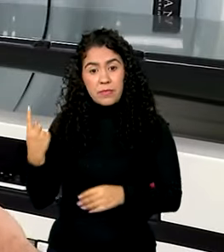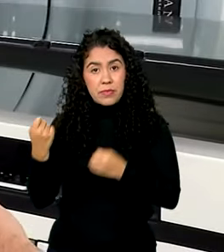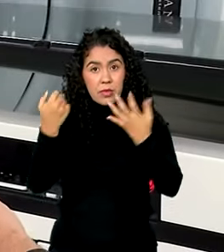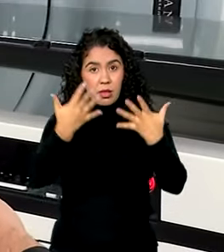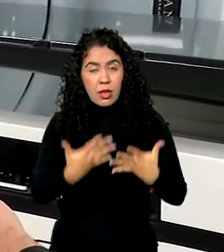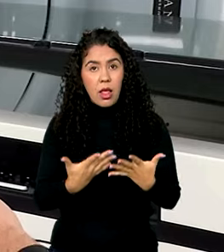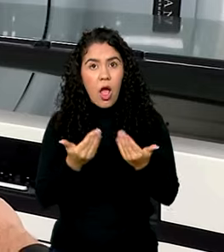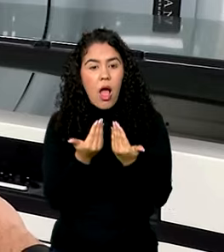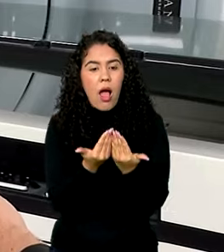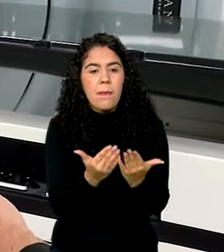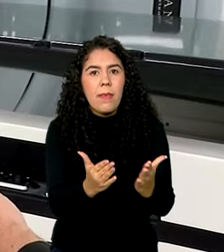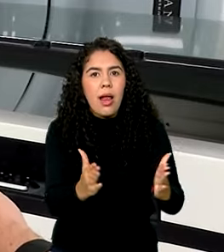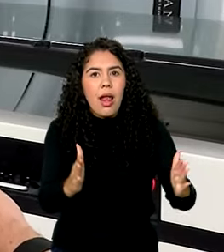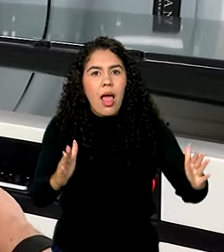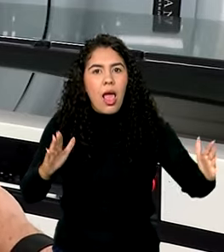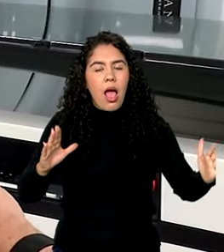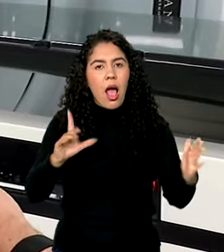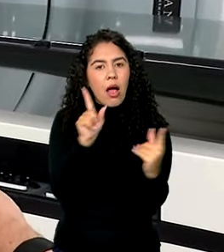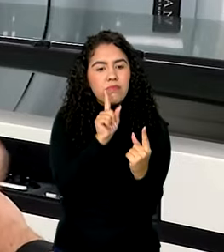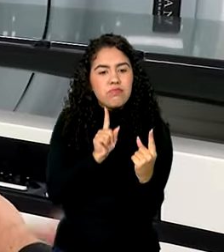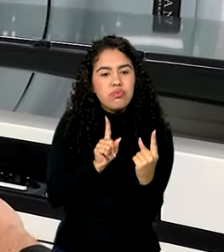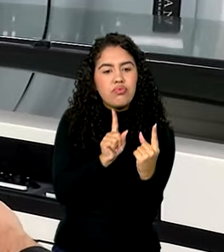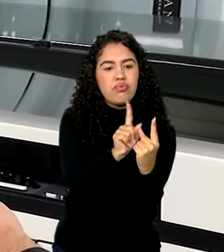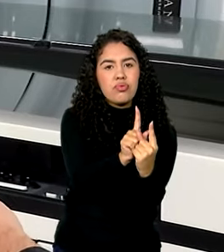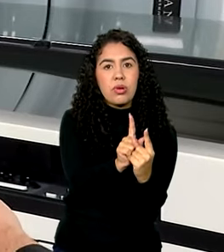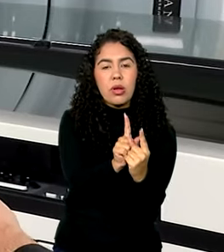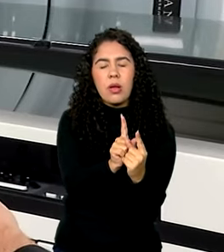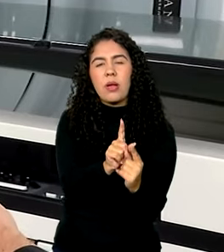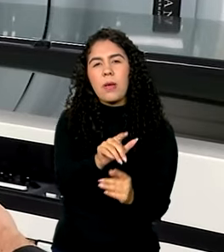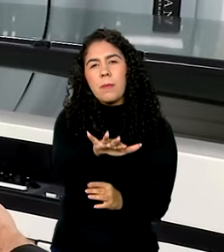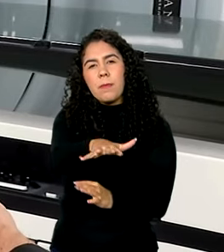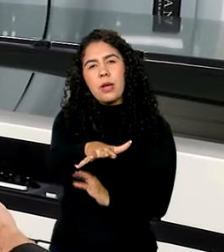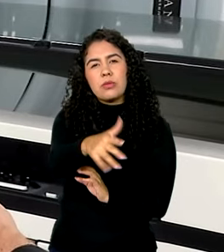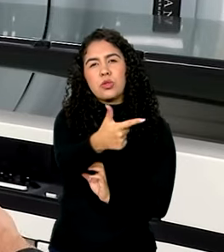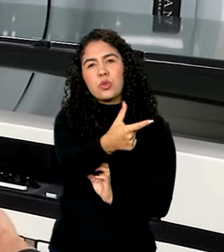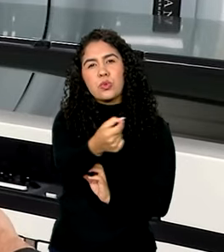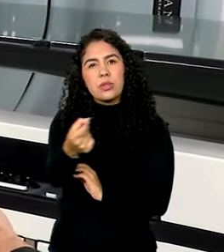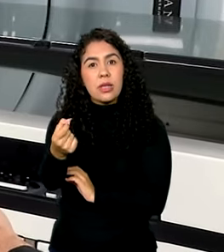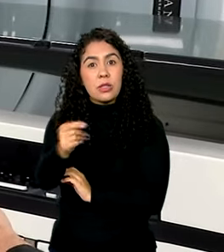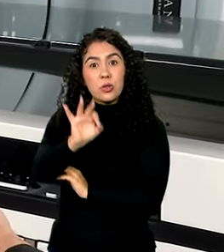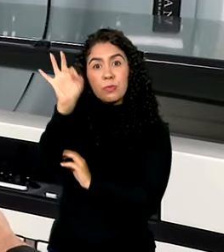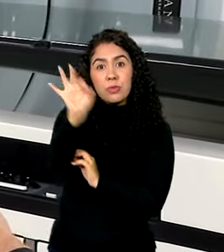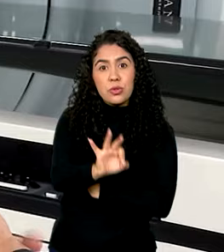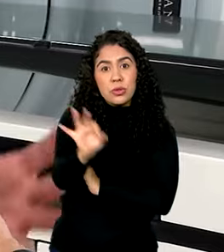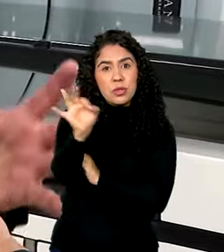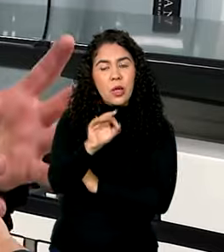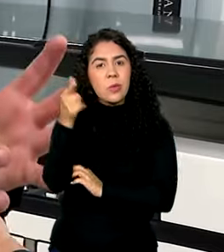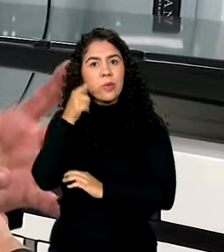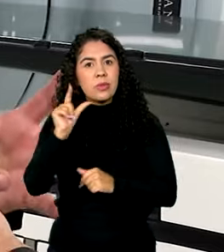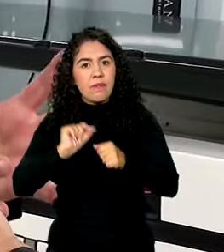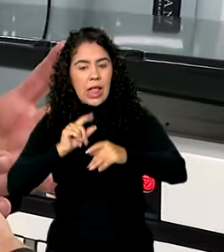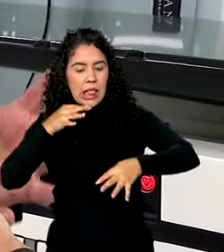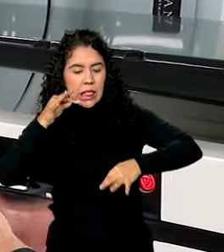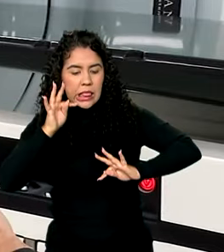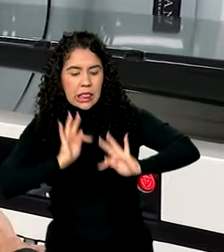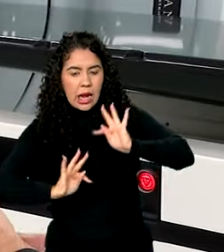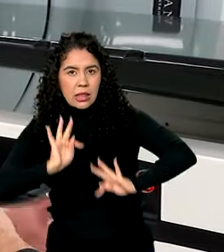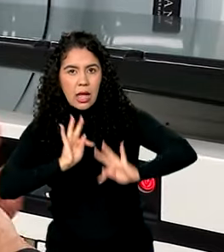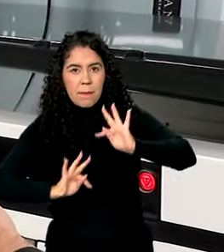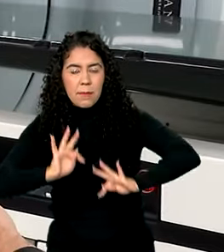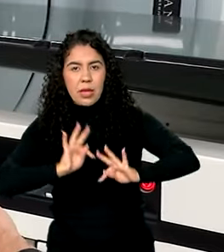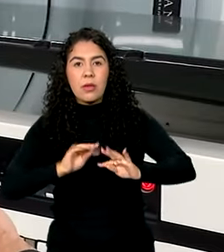do atendimento aumenta em 200% as sessões de quimioterapia porque nós íos 15